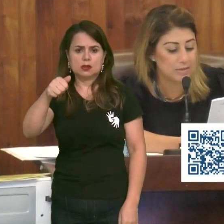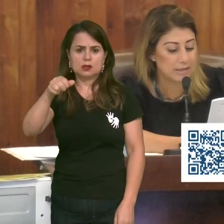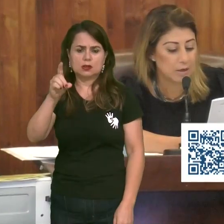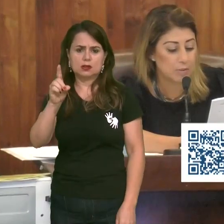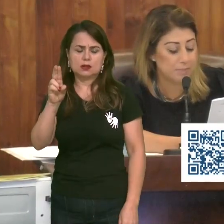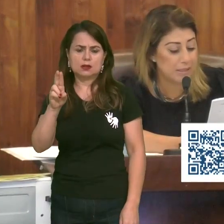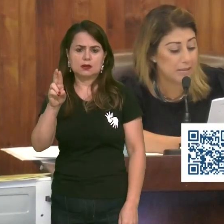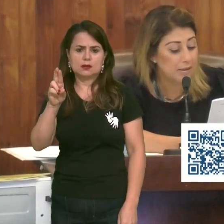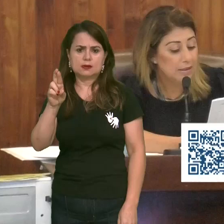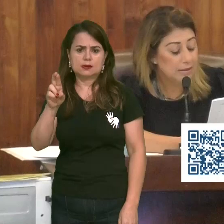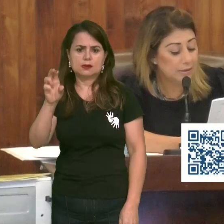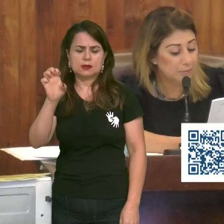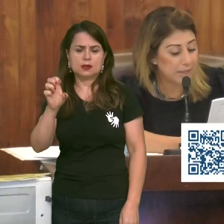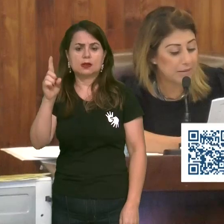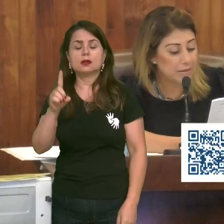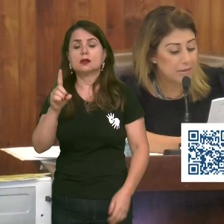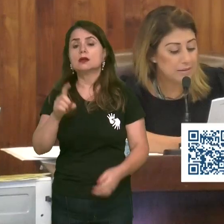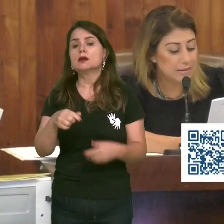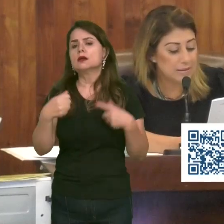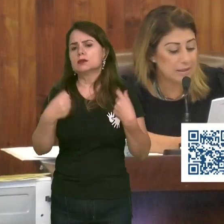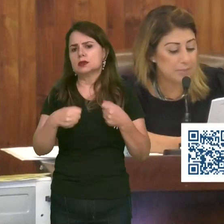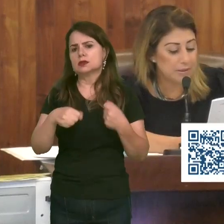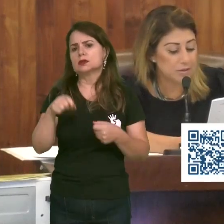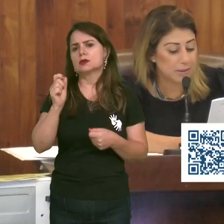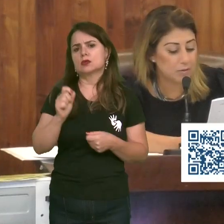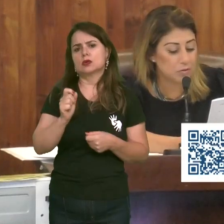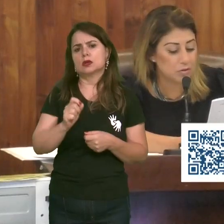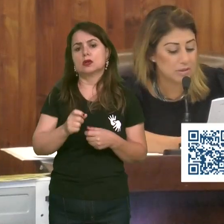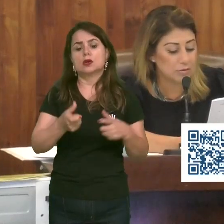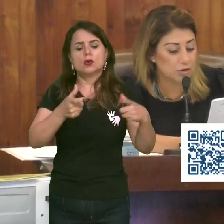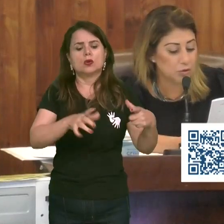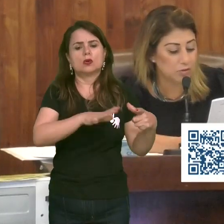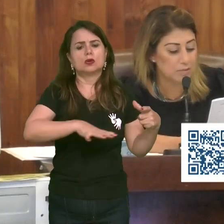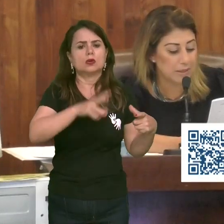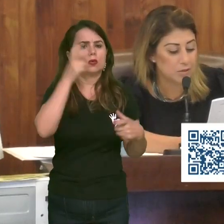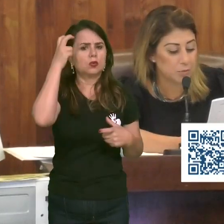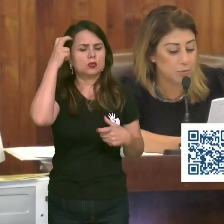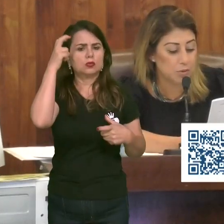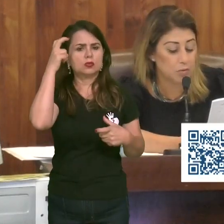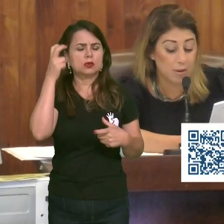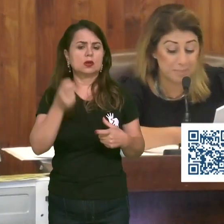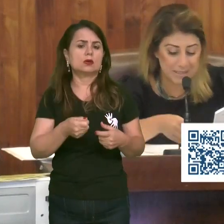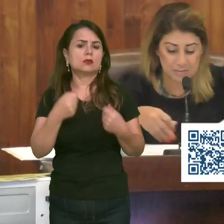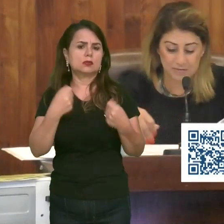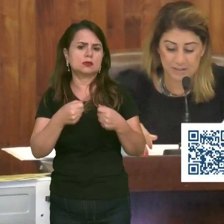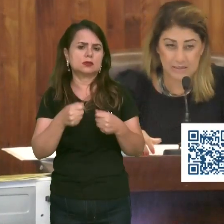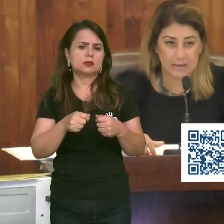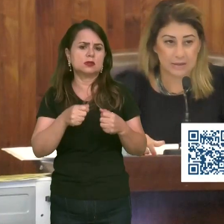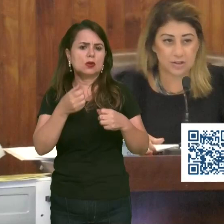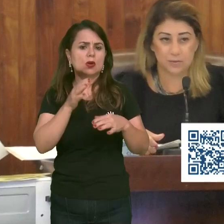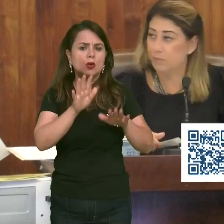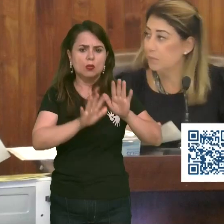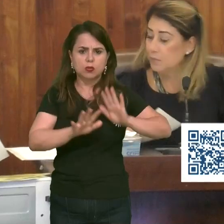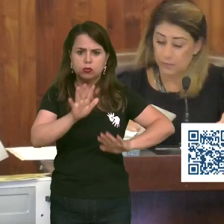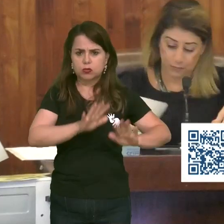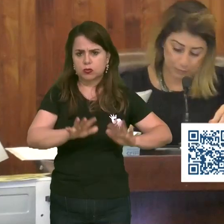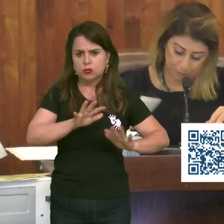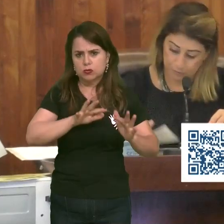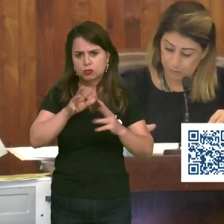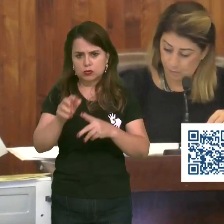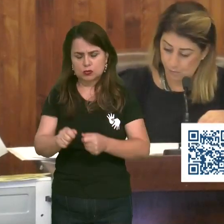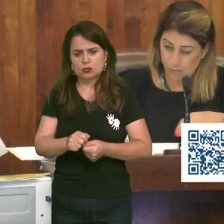espaço cultural Ezequiel Bambini e também se existem planos para construção de outro espaço público com a mesma finalidade